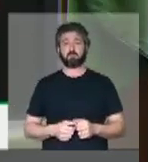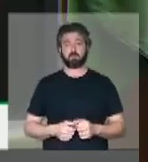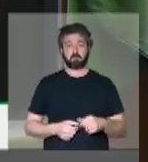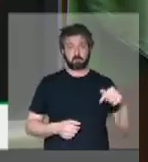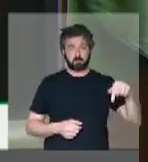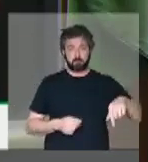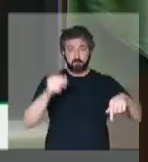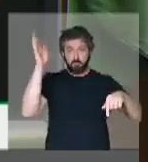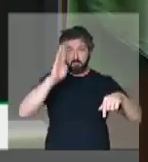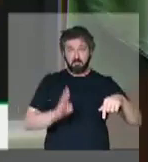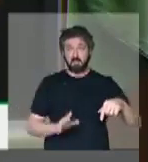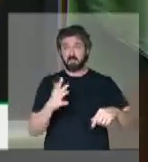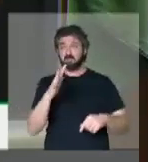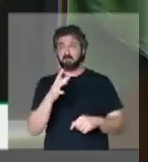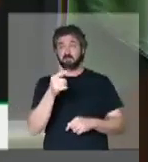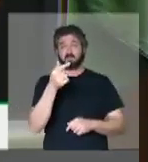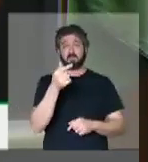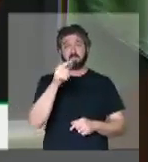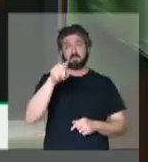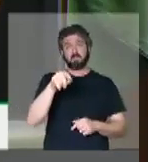E o Brasil gasta em torno de